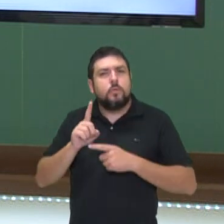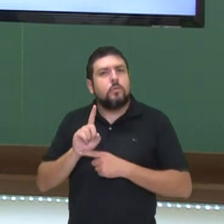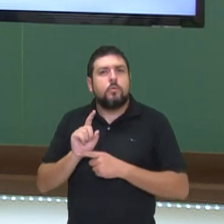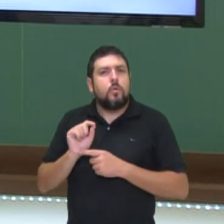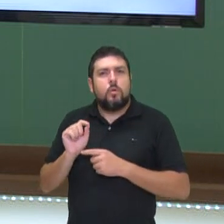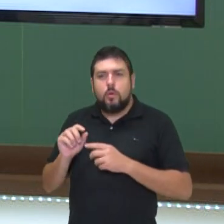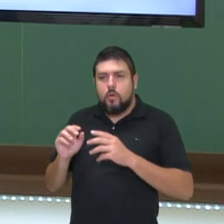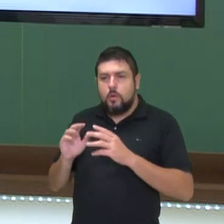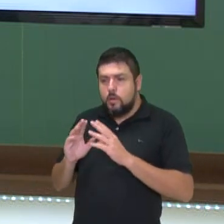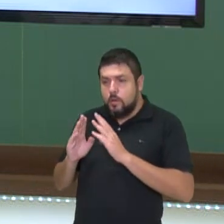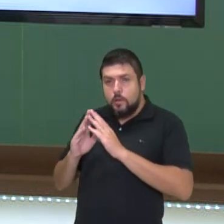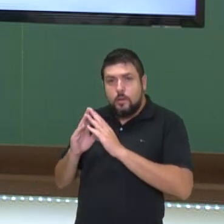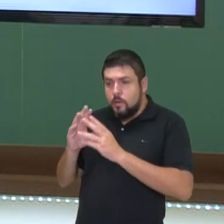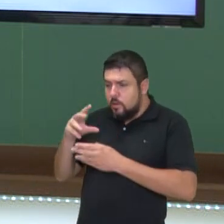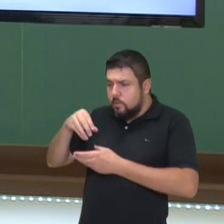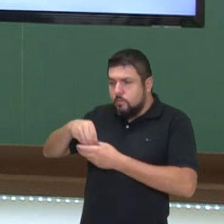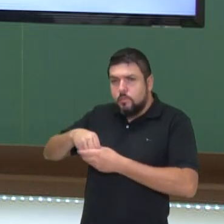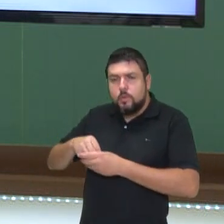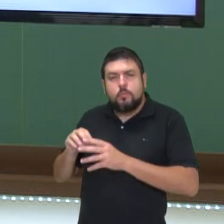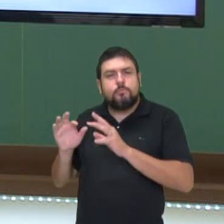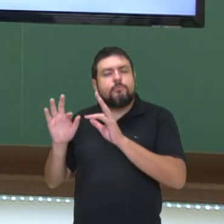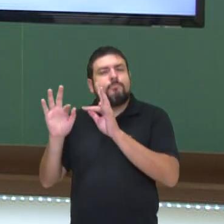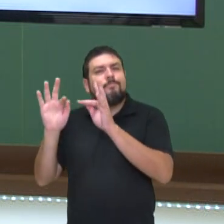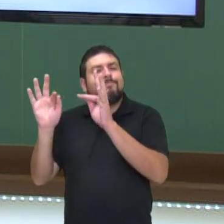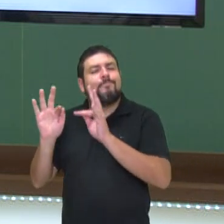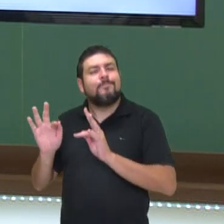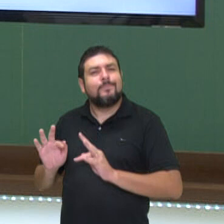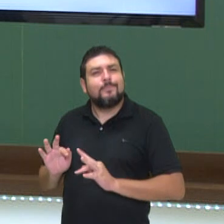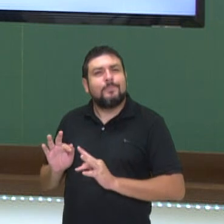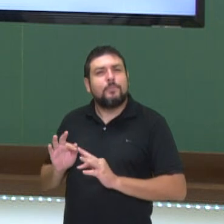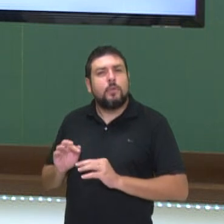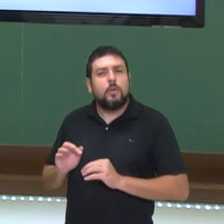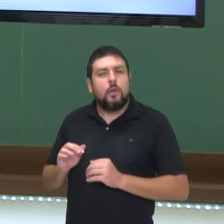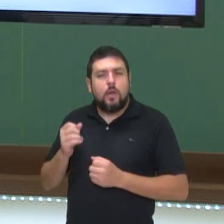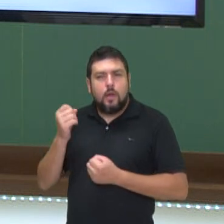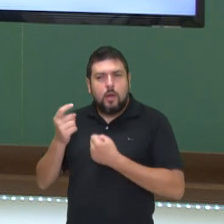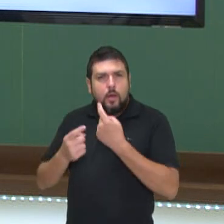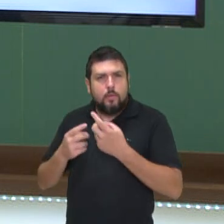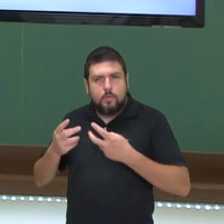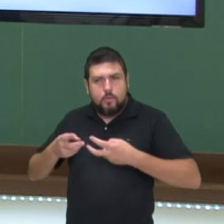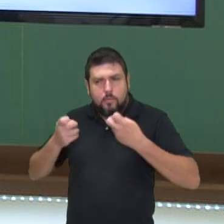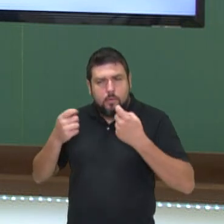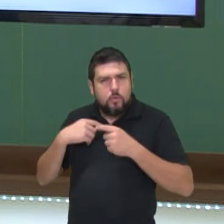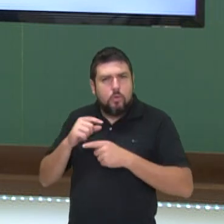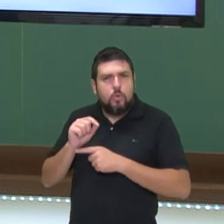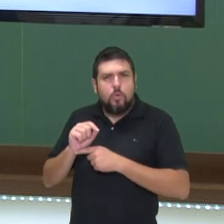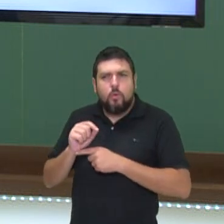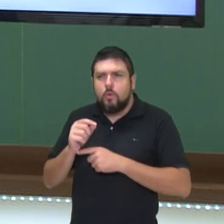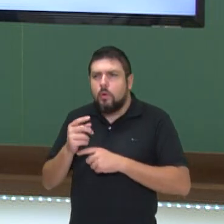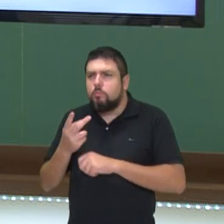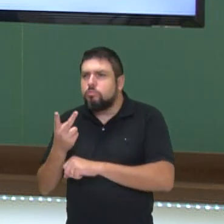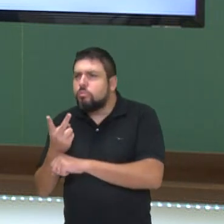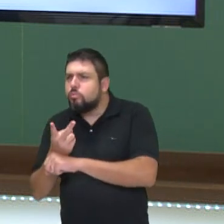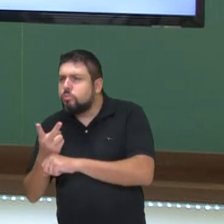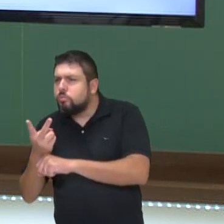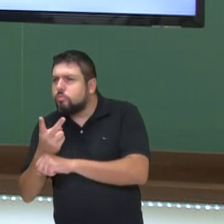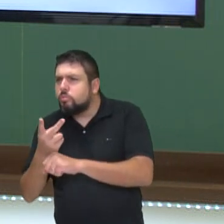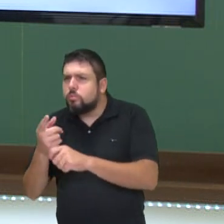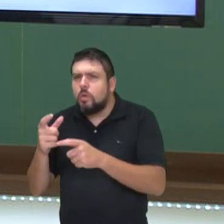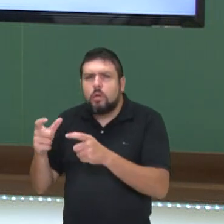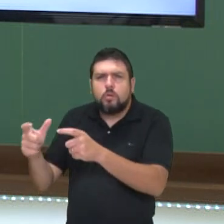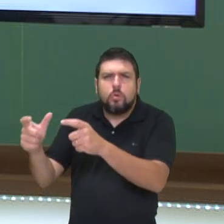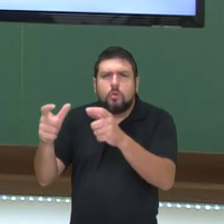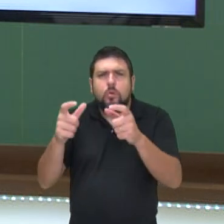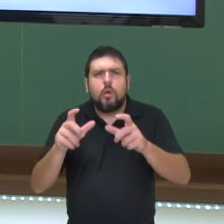são felizes, do quanto foram felizes. E muitas vezes acabam buscando caminhos diferentes, lugares